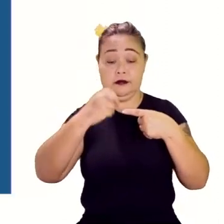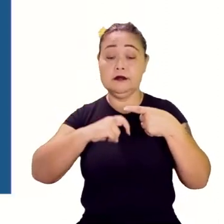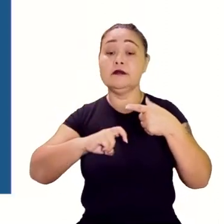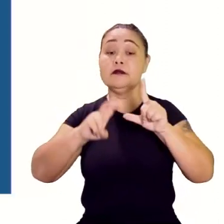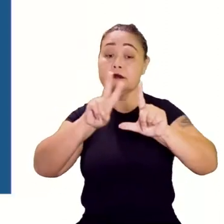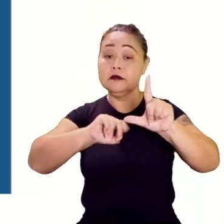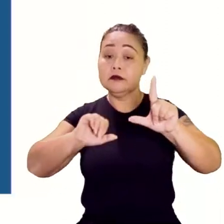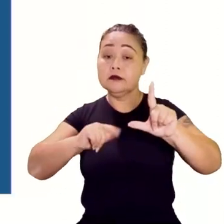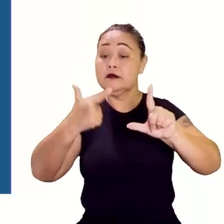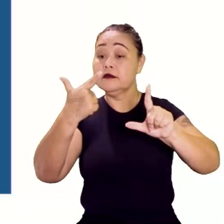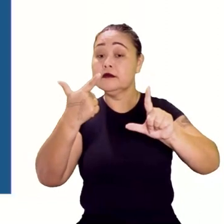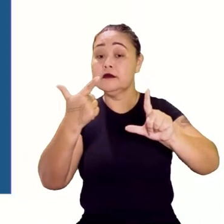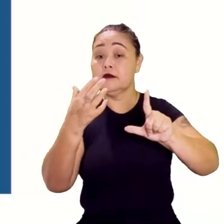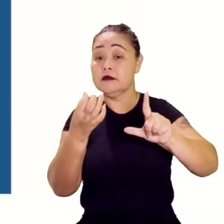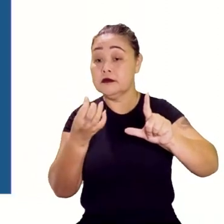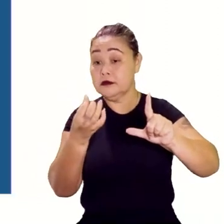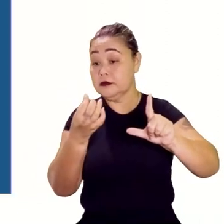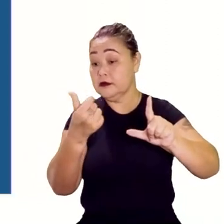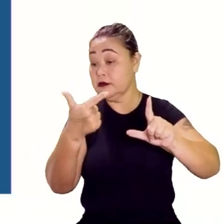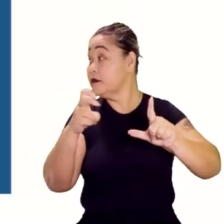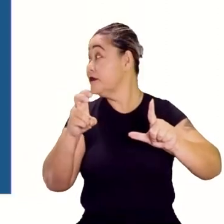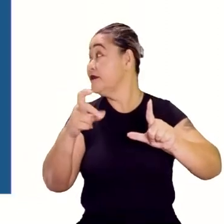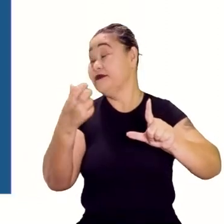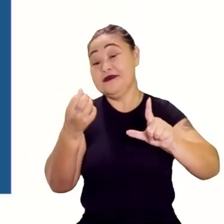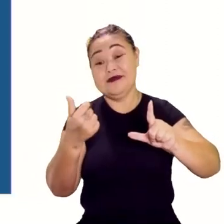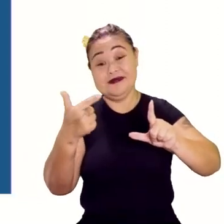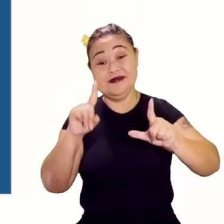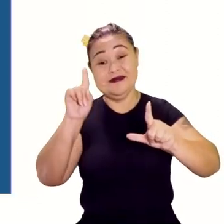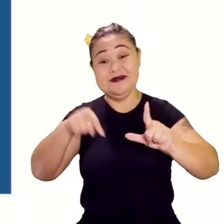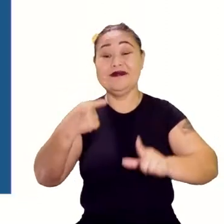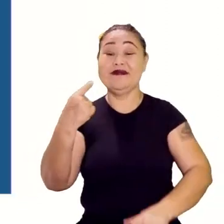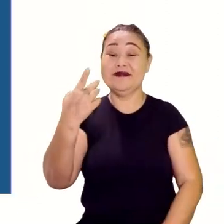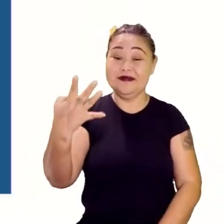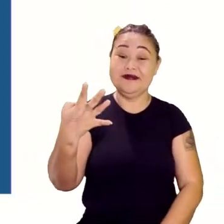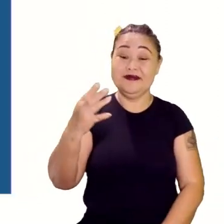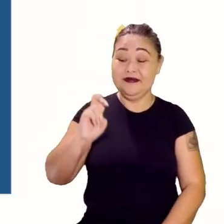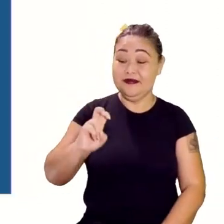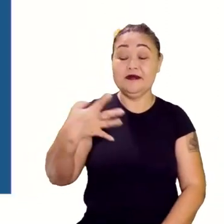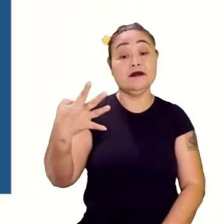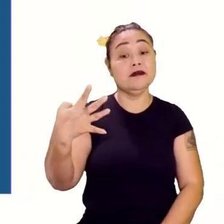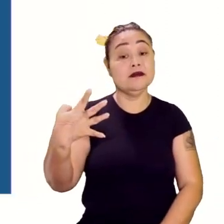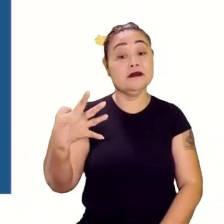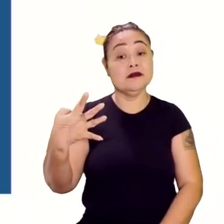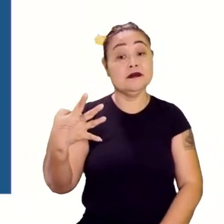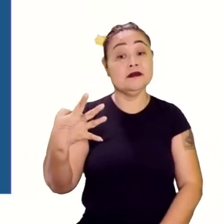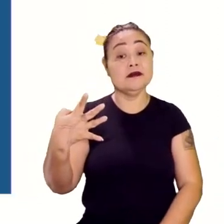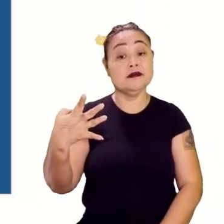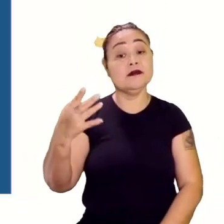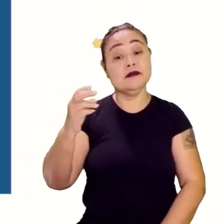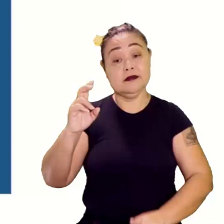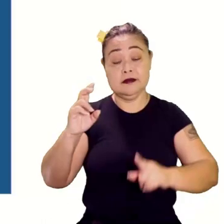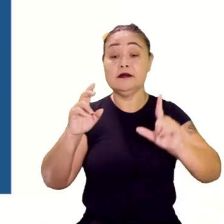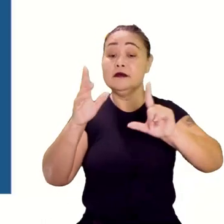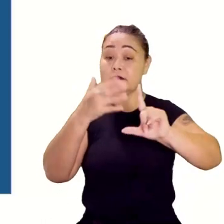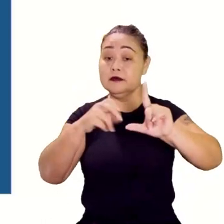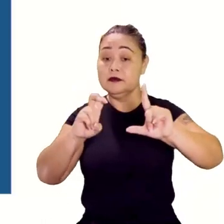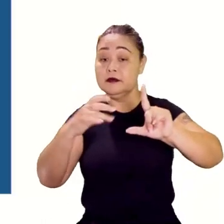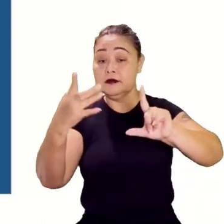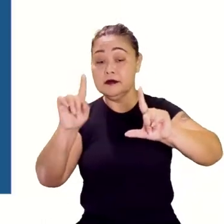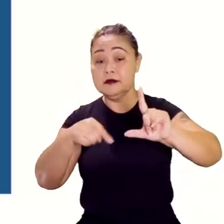Beleza. E o 225? 625. O 625. 4, né? E aí ficamos com